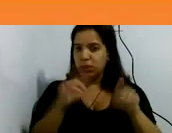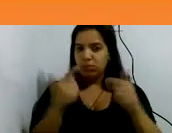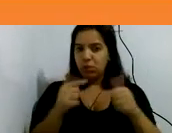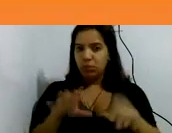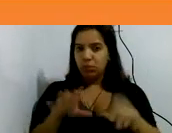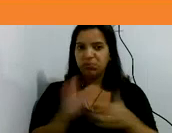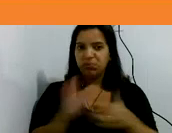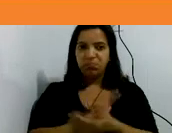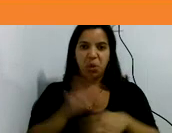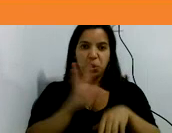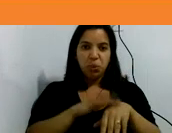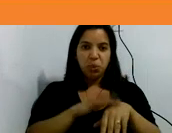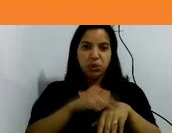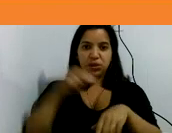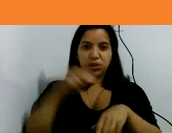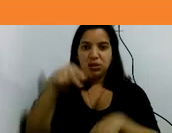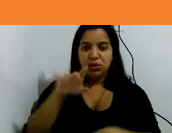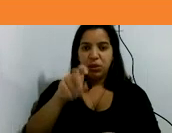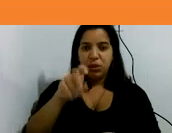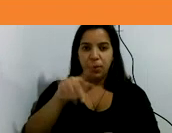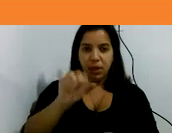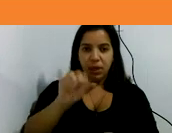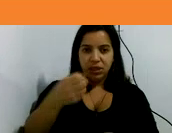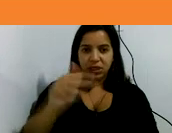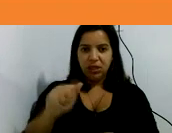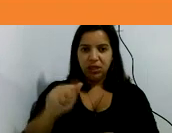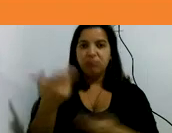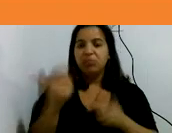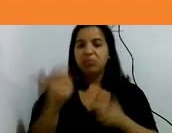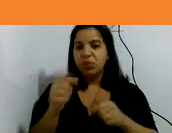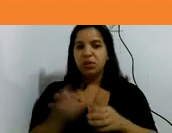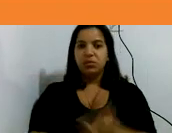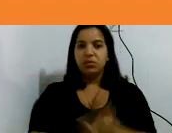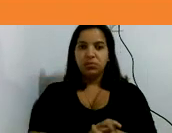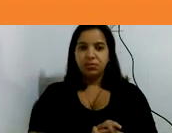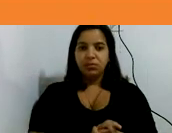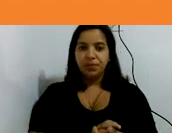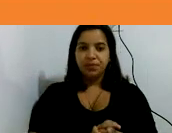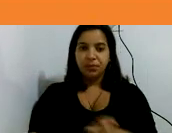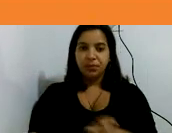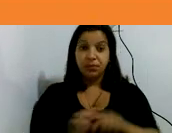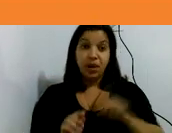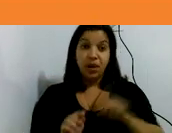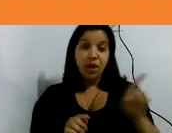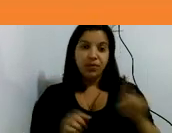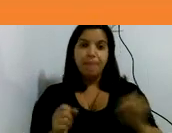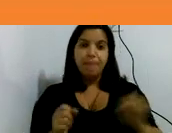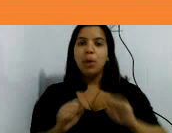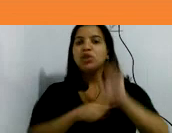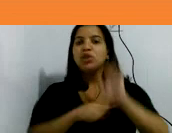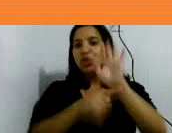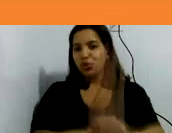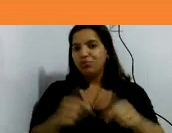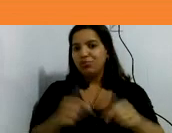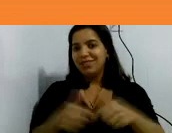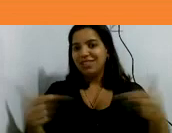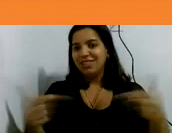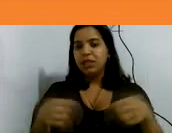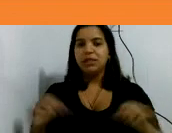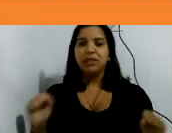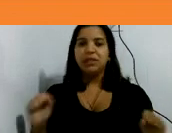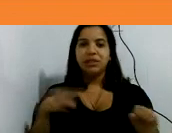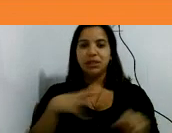não apresenta nenhuma doença neoplásica, hematológica ou do sistema imunológico, pode ser o nosso herói. Então,